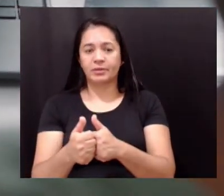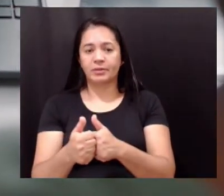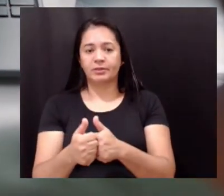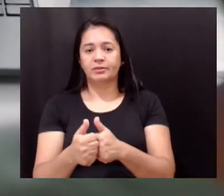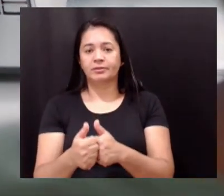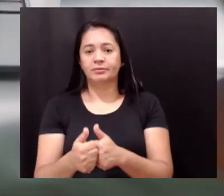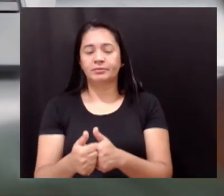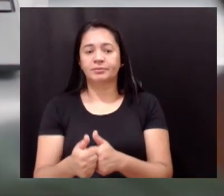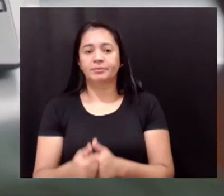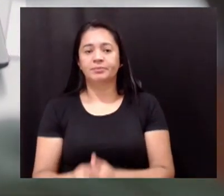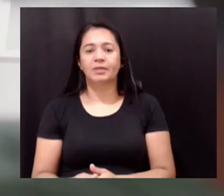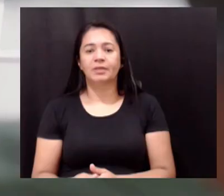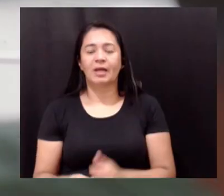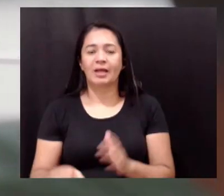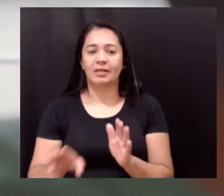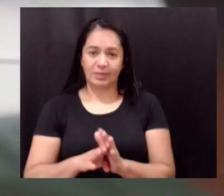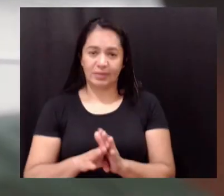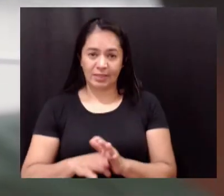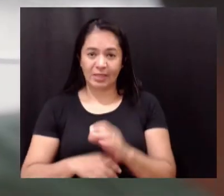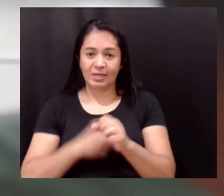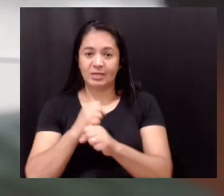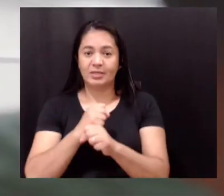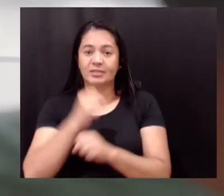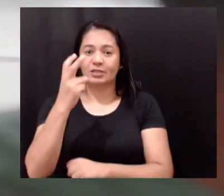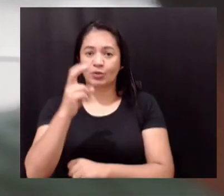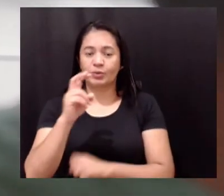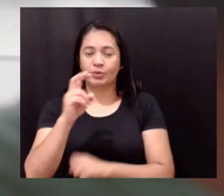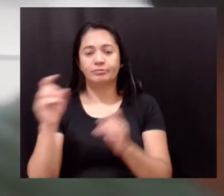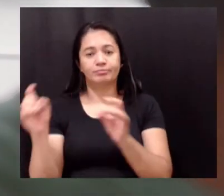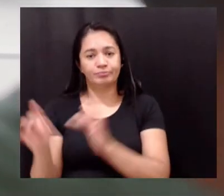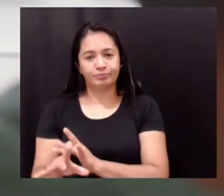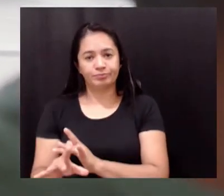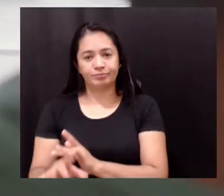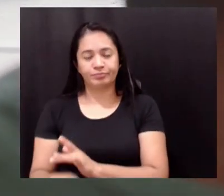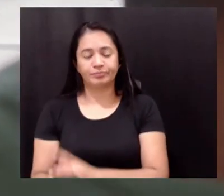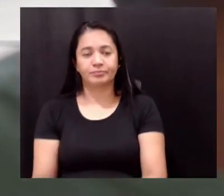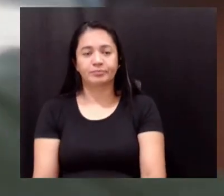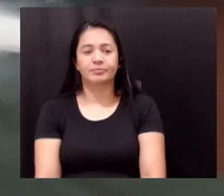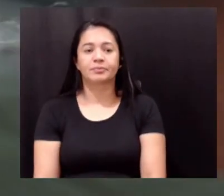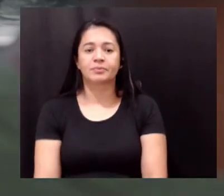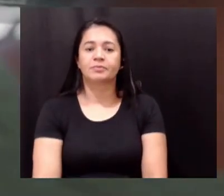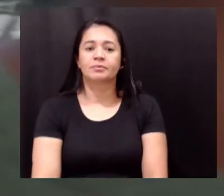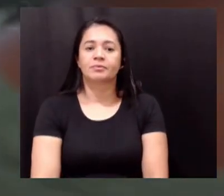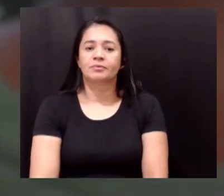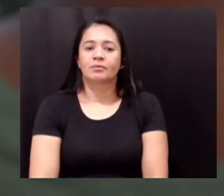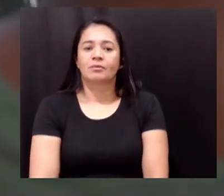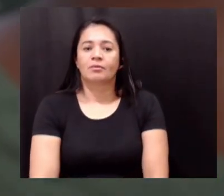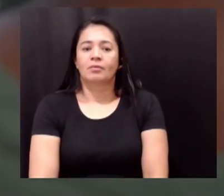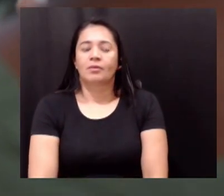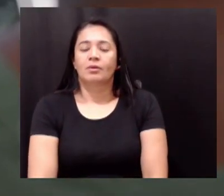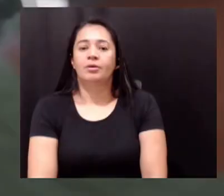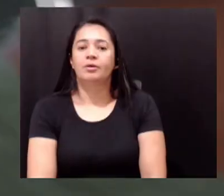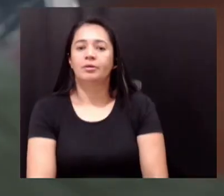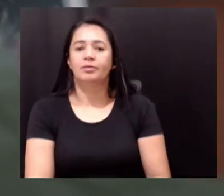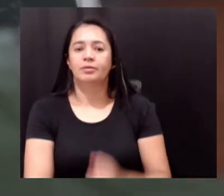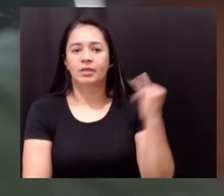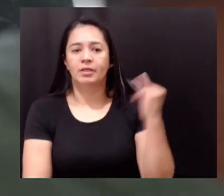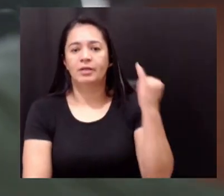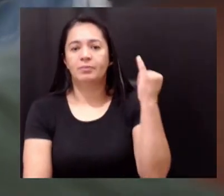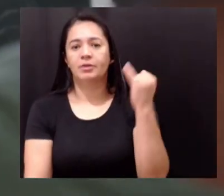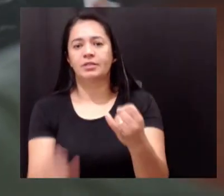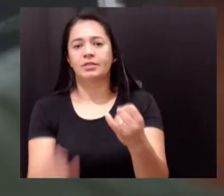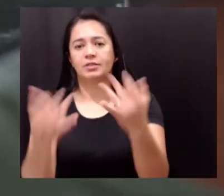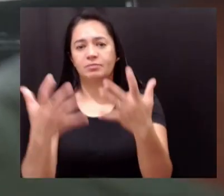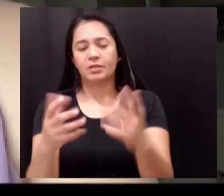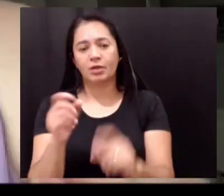completar 5 anos. Ainda é importante falar que a gente faz alguns exames de rotina para que a